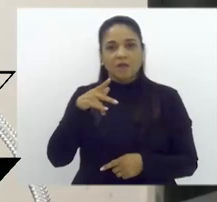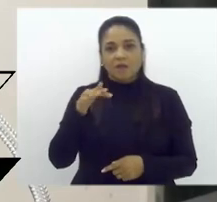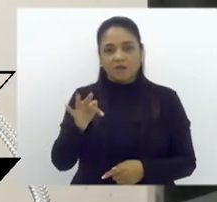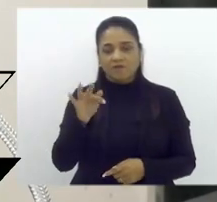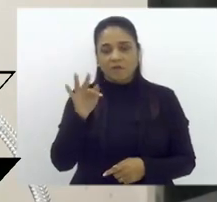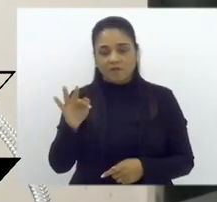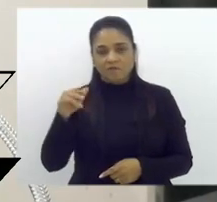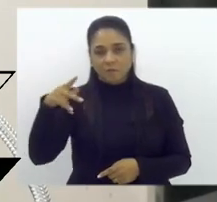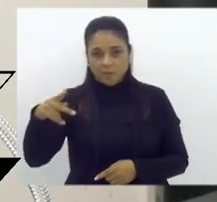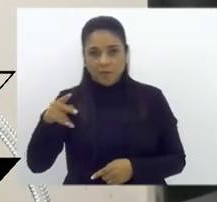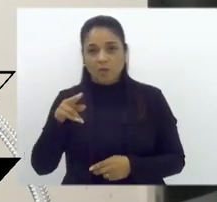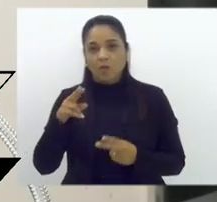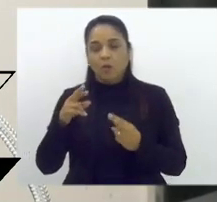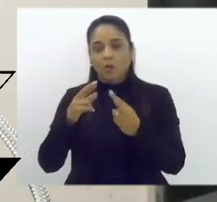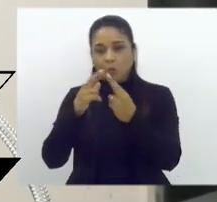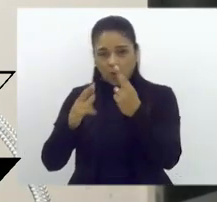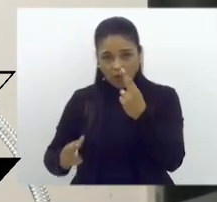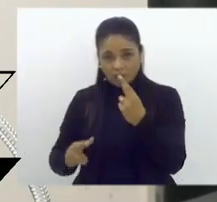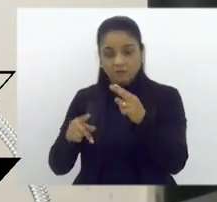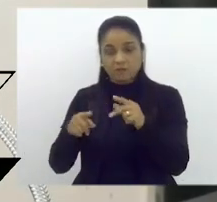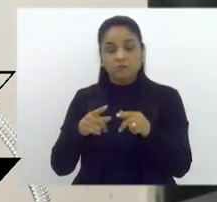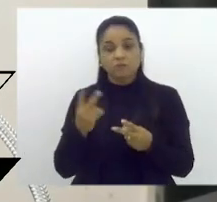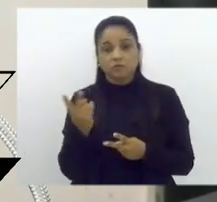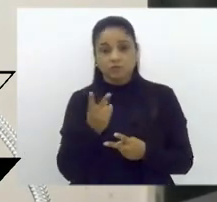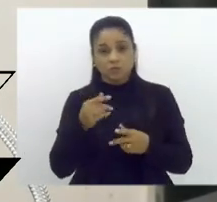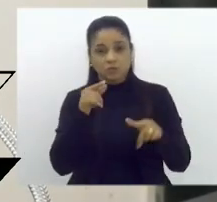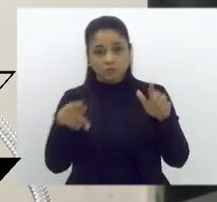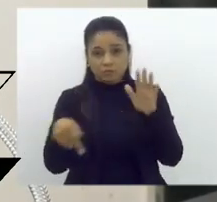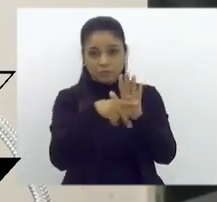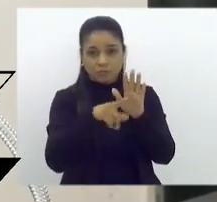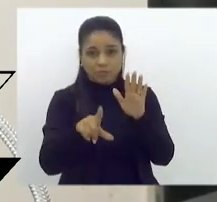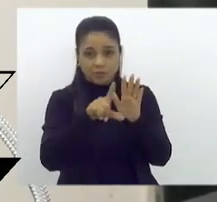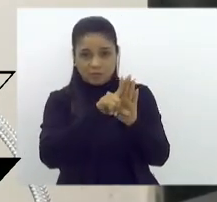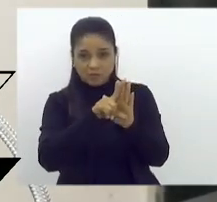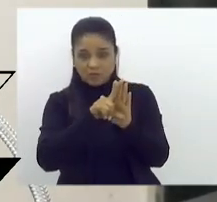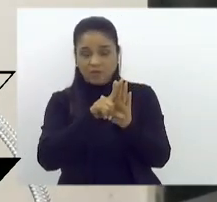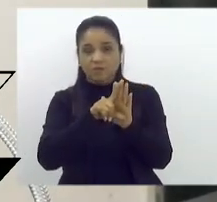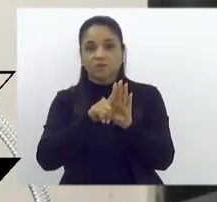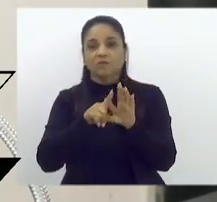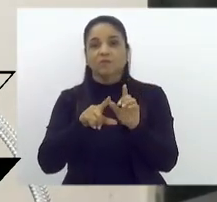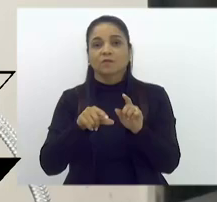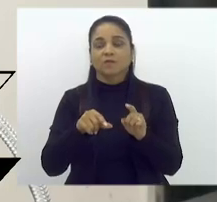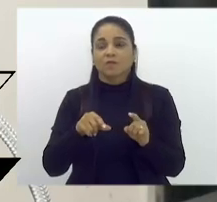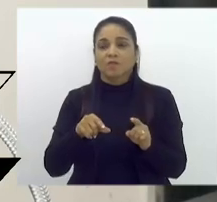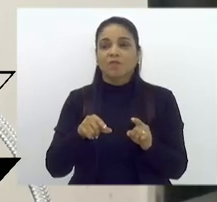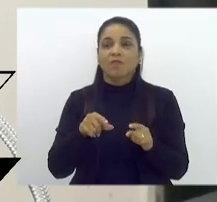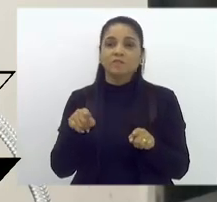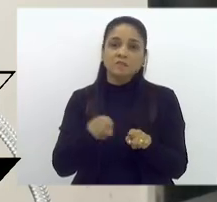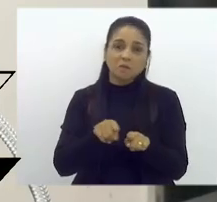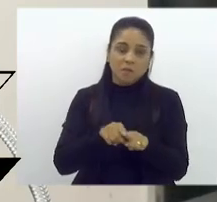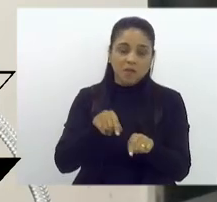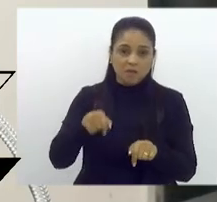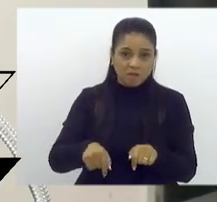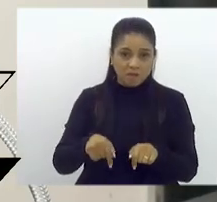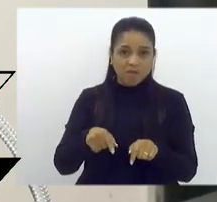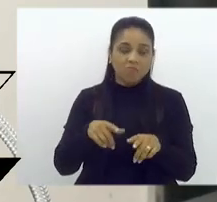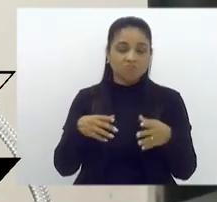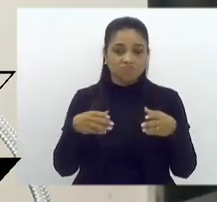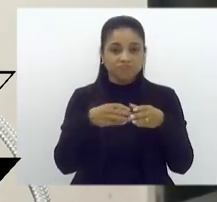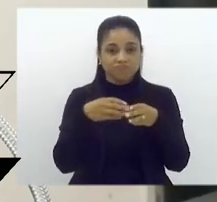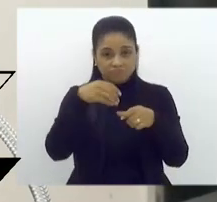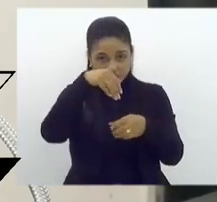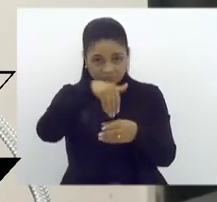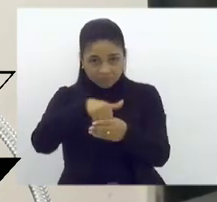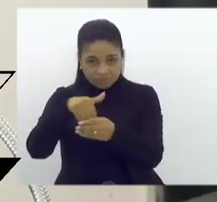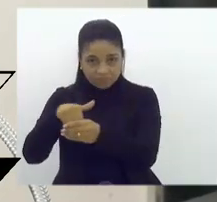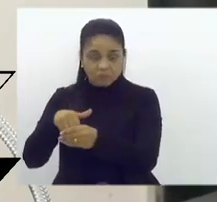FFP-UERJ. Ambos os projetos têm um parecer pela constitucionalidade com emendas. Então eu vou pedir vênia do colegiado aqui para que a gente vote em bloco ambos os projetos